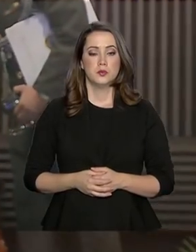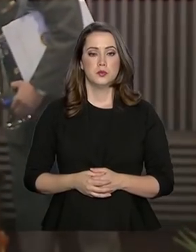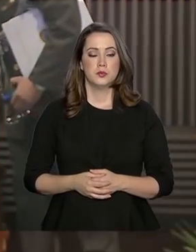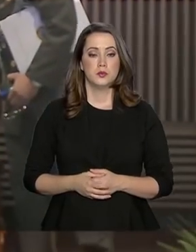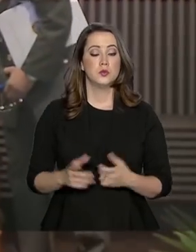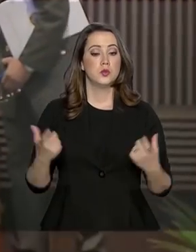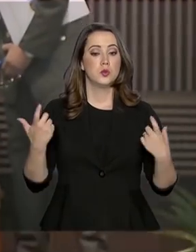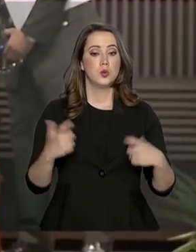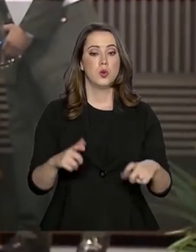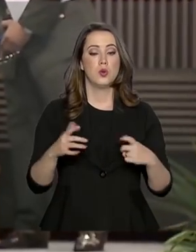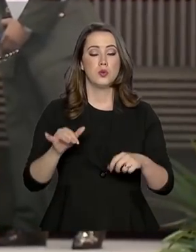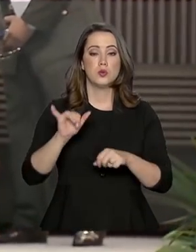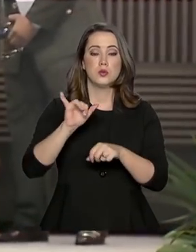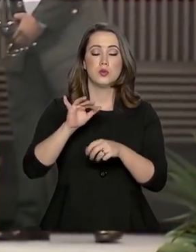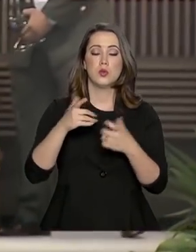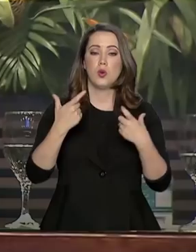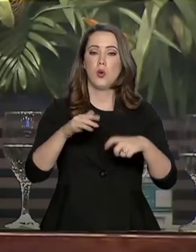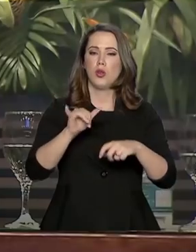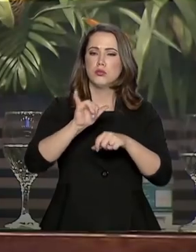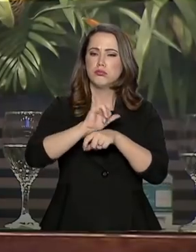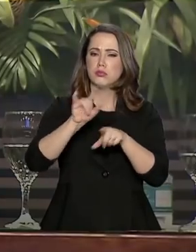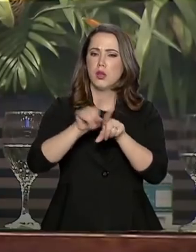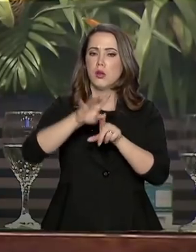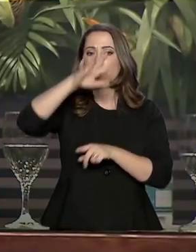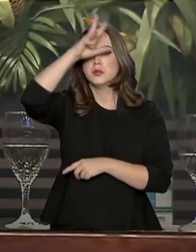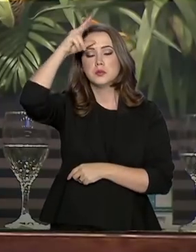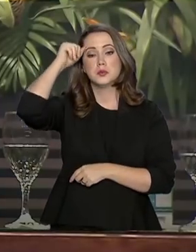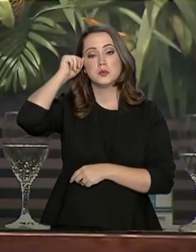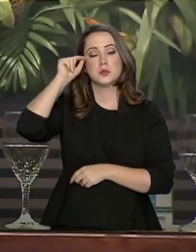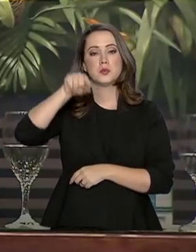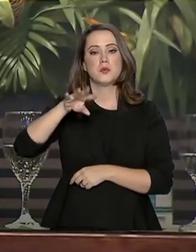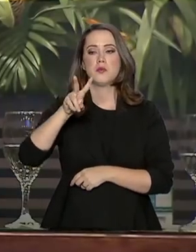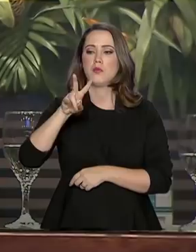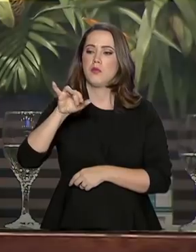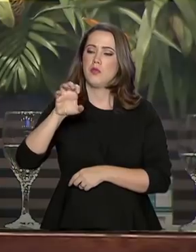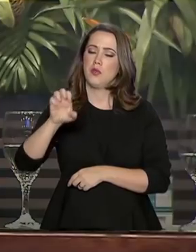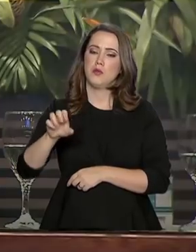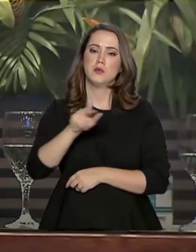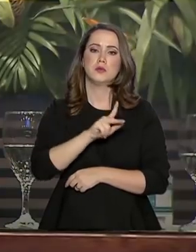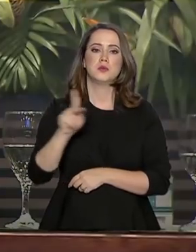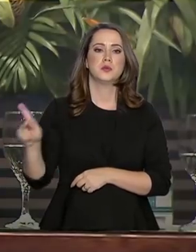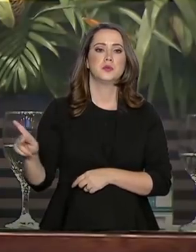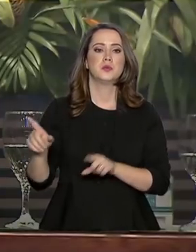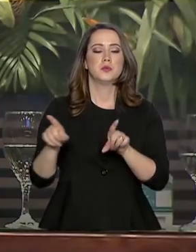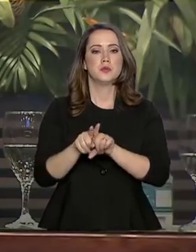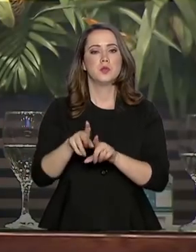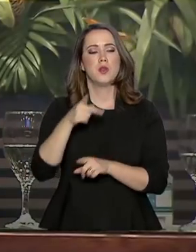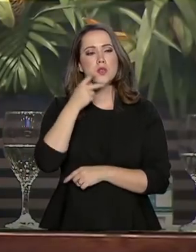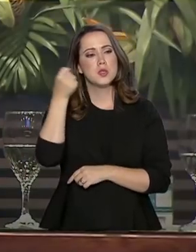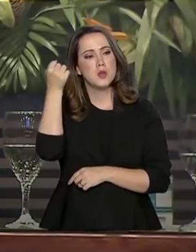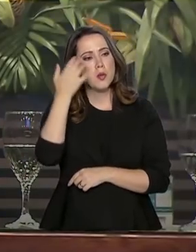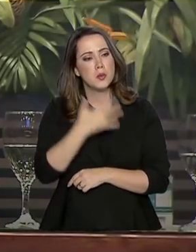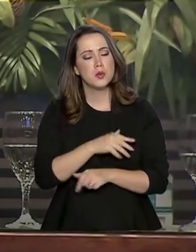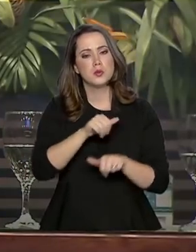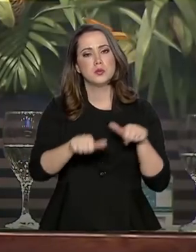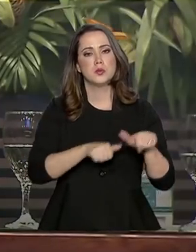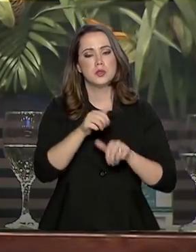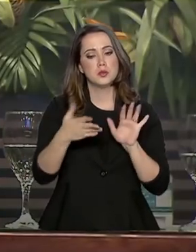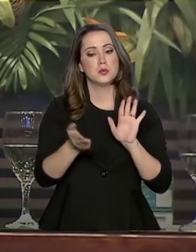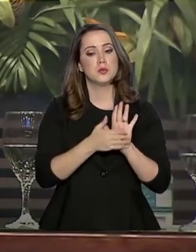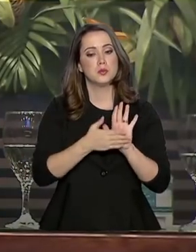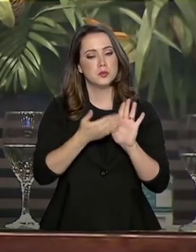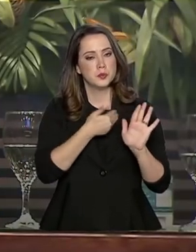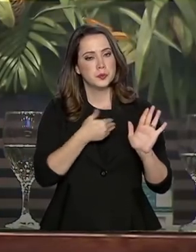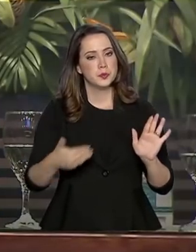Na sede da Federação das Indústrias do Estado do Amazonas, o vice-presidente Hamilton Mourão falou sobre as reformas propostas